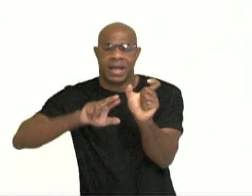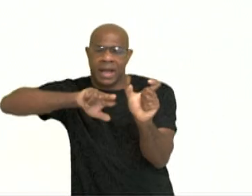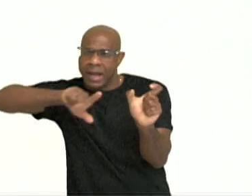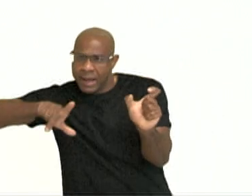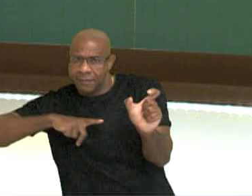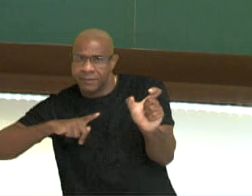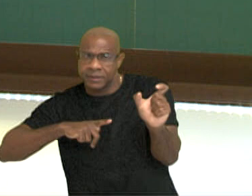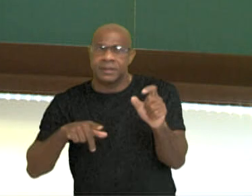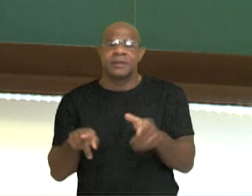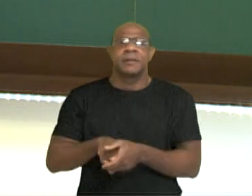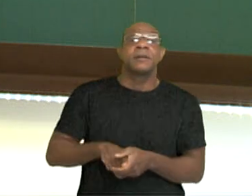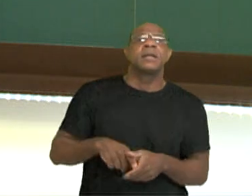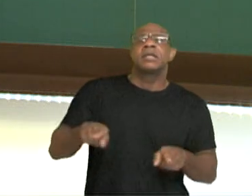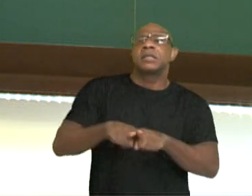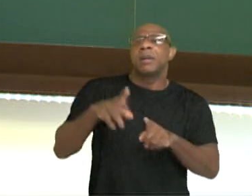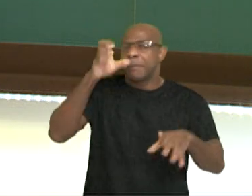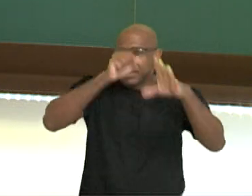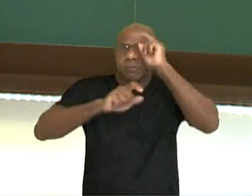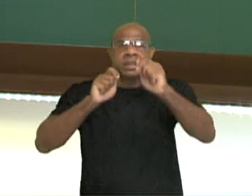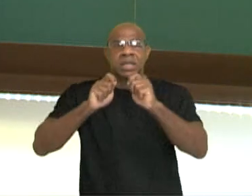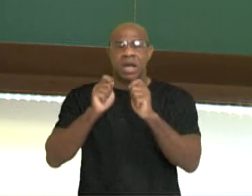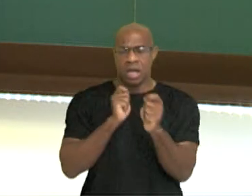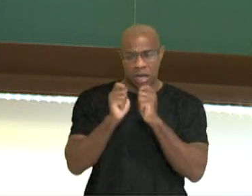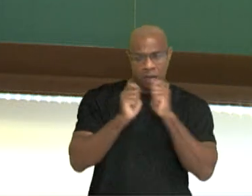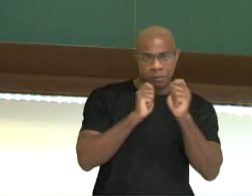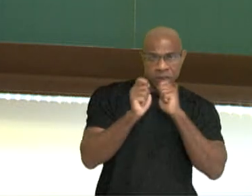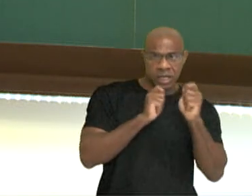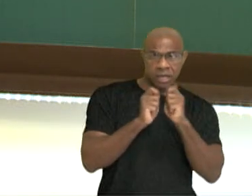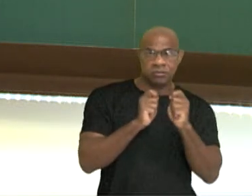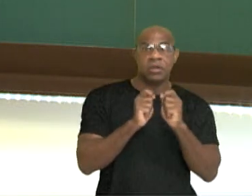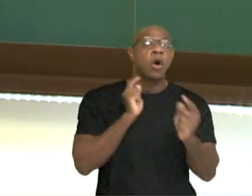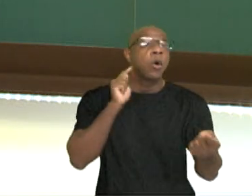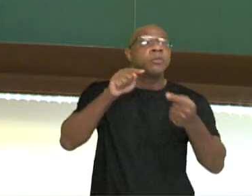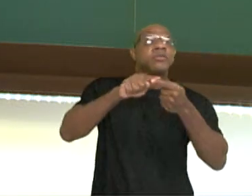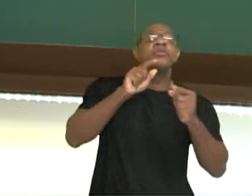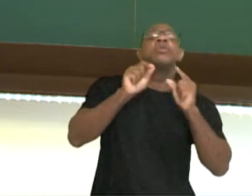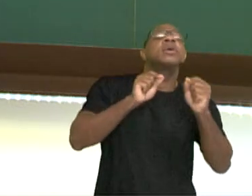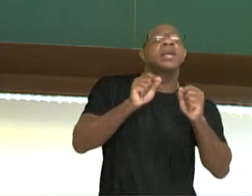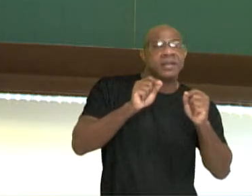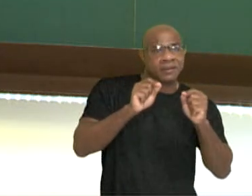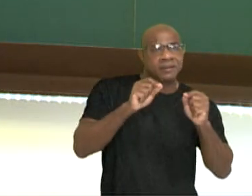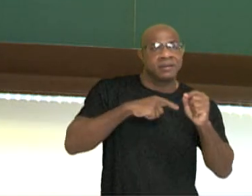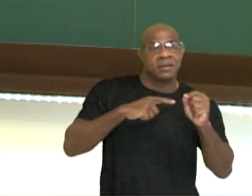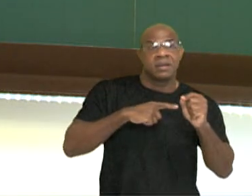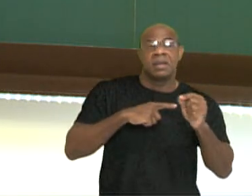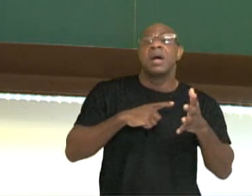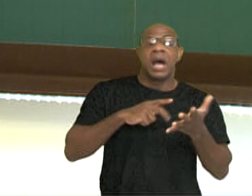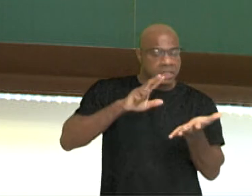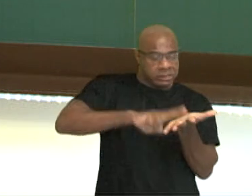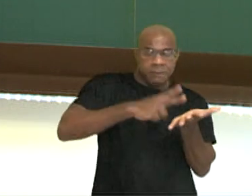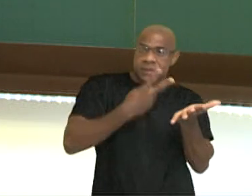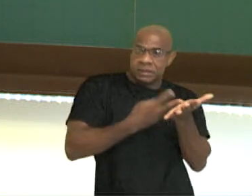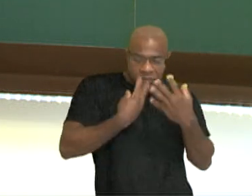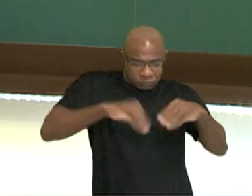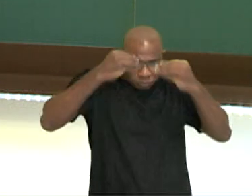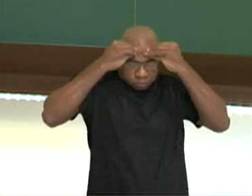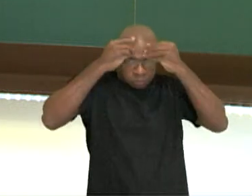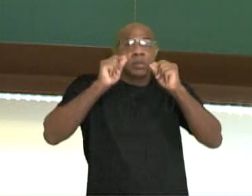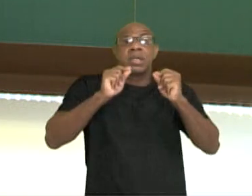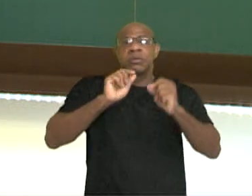e aprendemos que uma reportagem tem o quê? A finalidade de trazer a interpretação sobre um